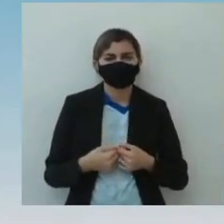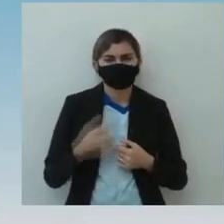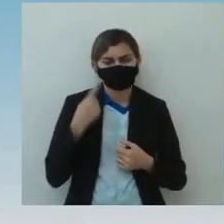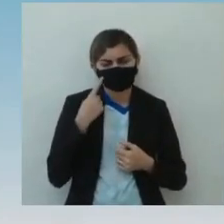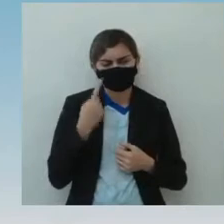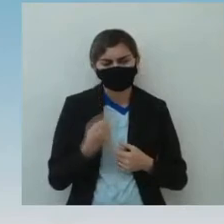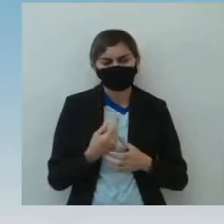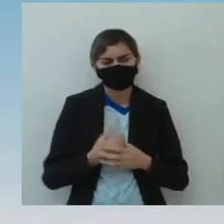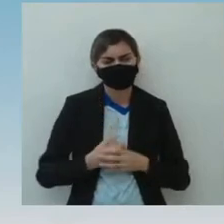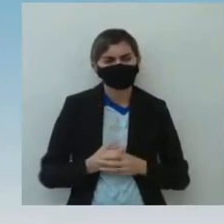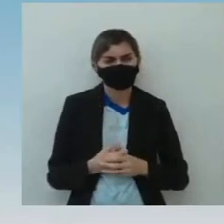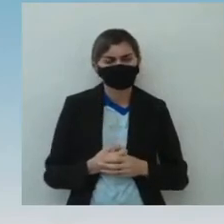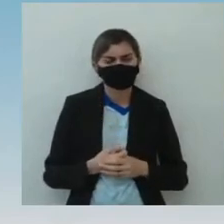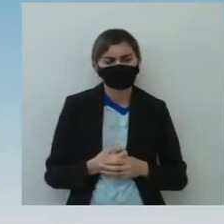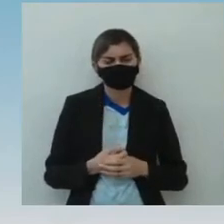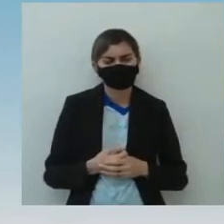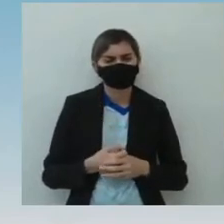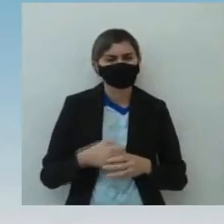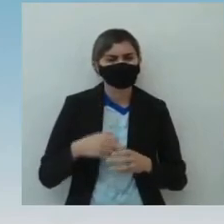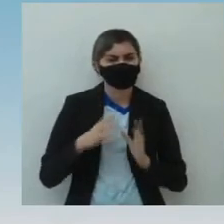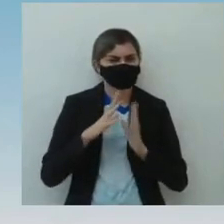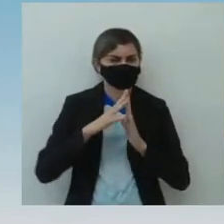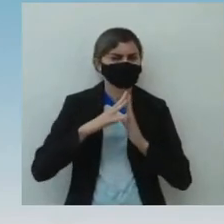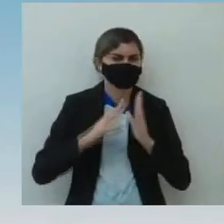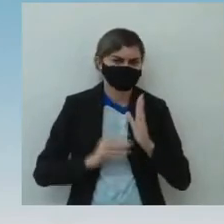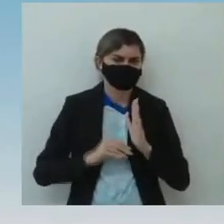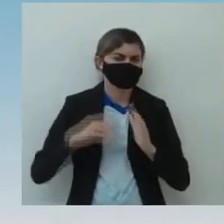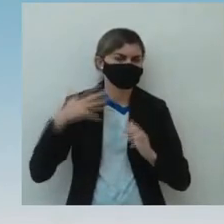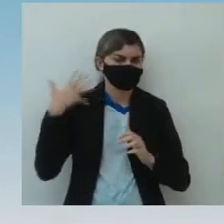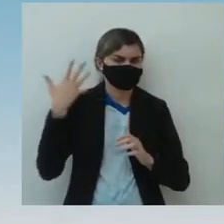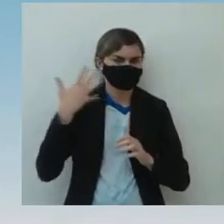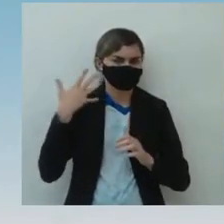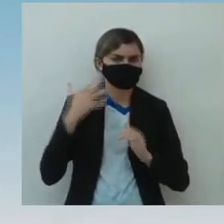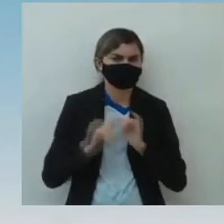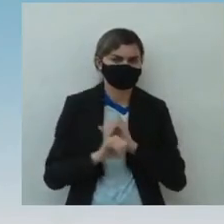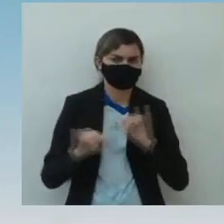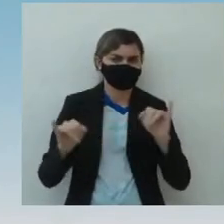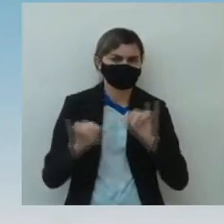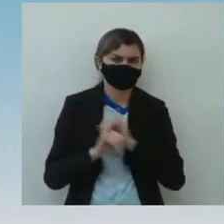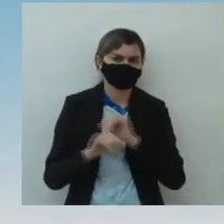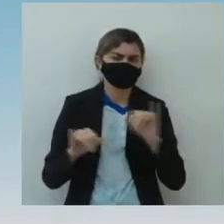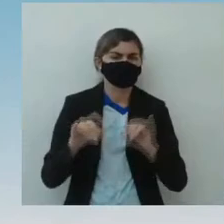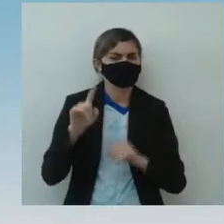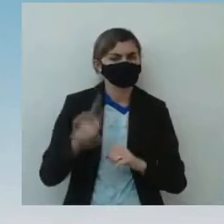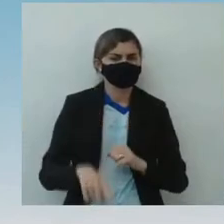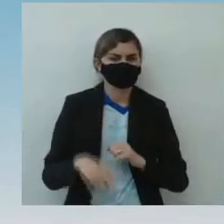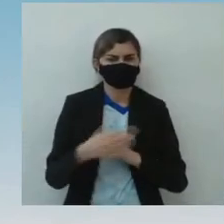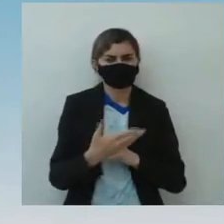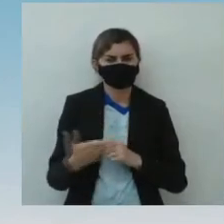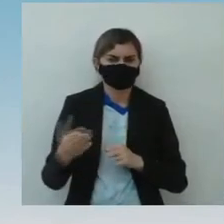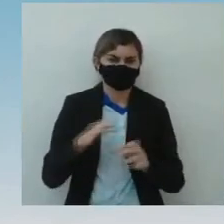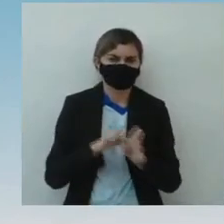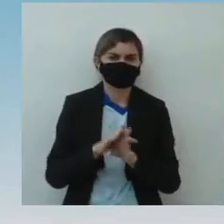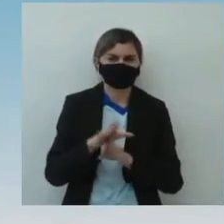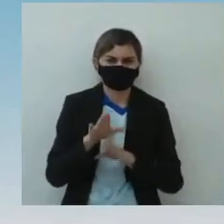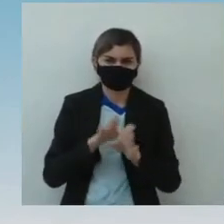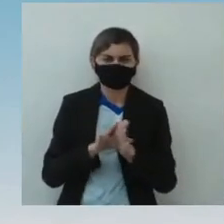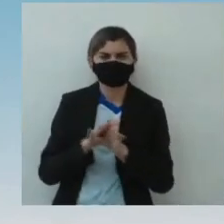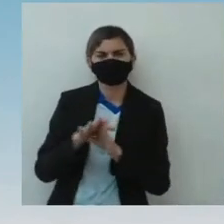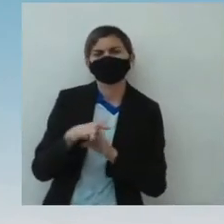your Store o estilo de discurso informativo ele é parar de destruir